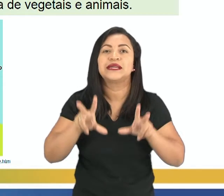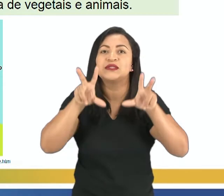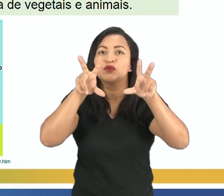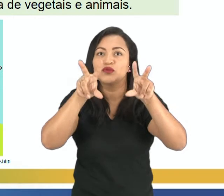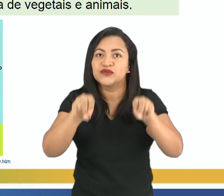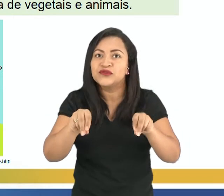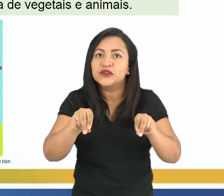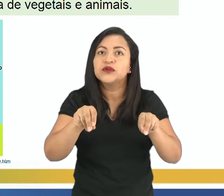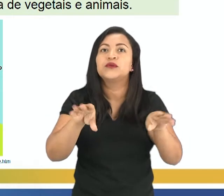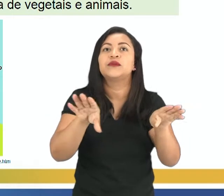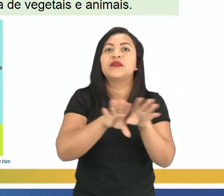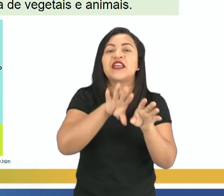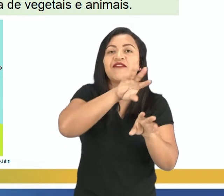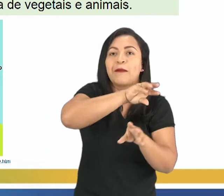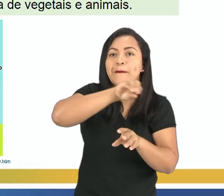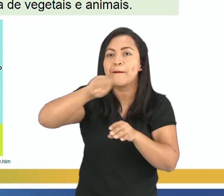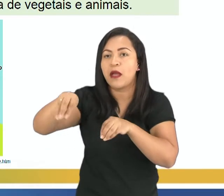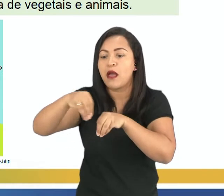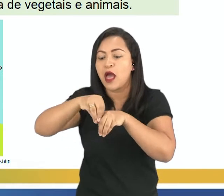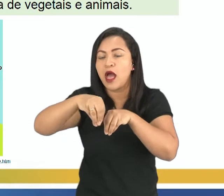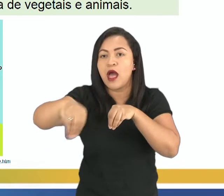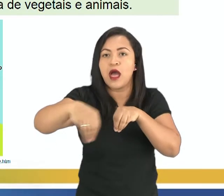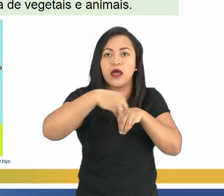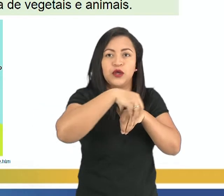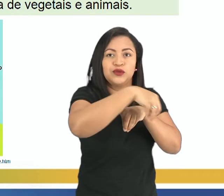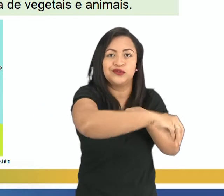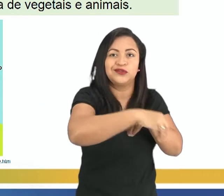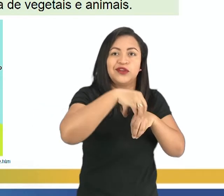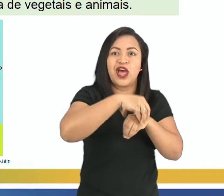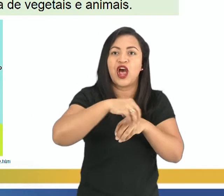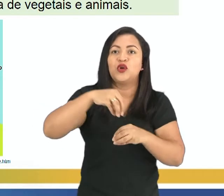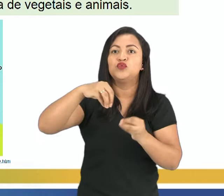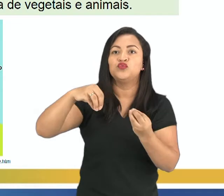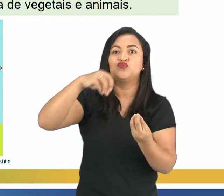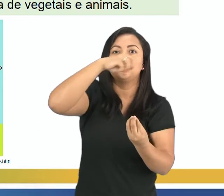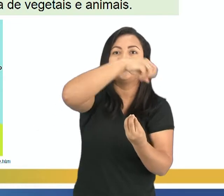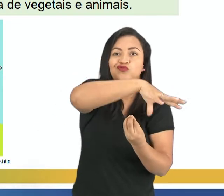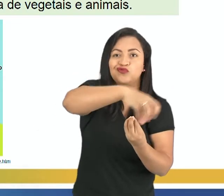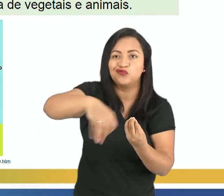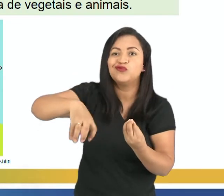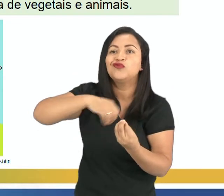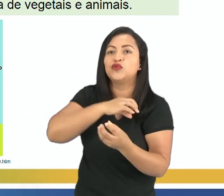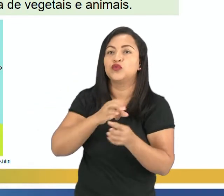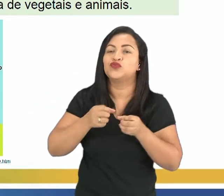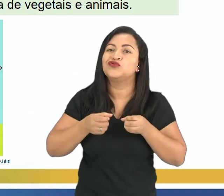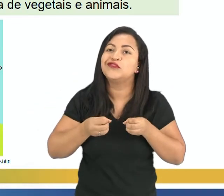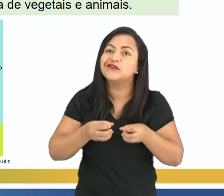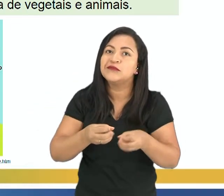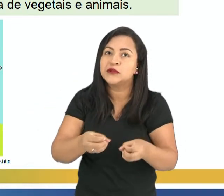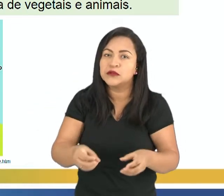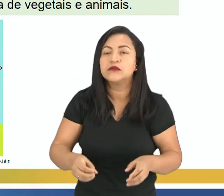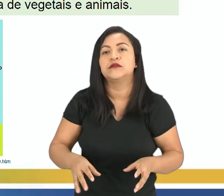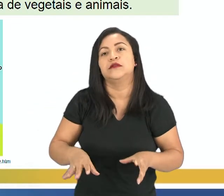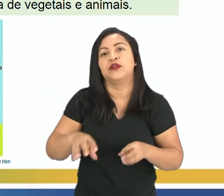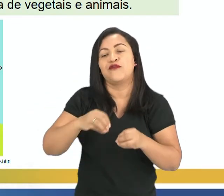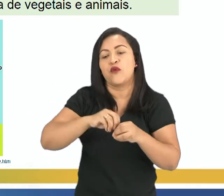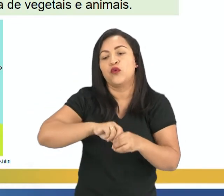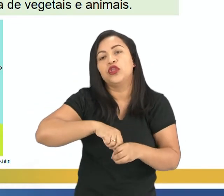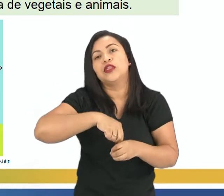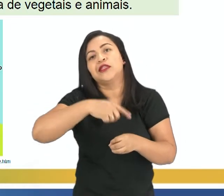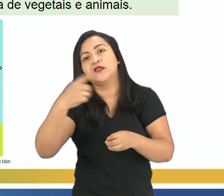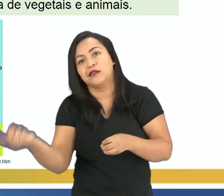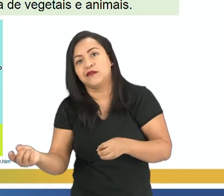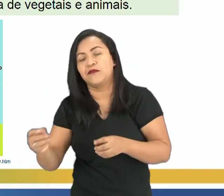sendo passado até chegar nos fungos e nas bactérias que vão devolver esses nutrientes